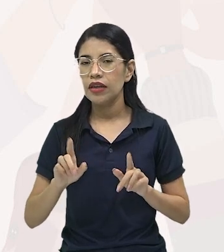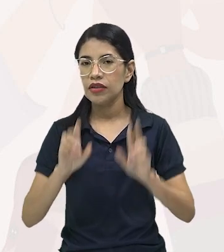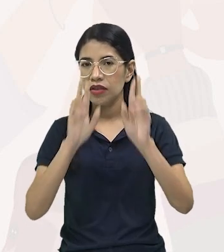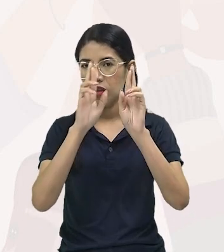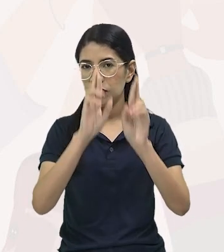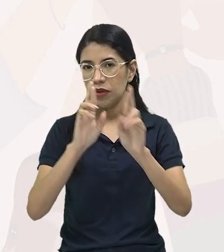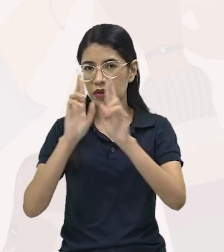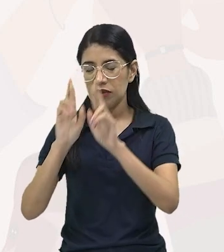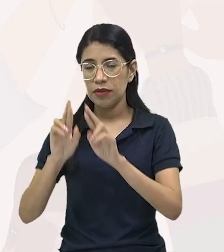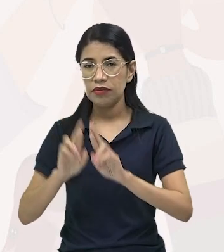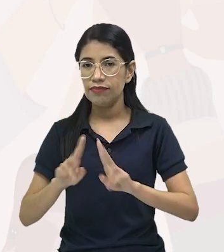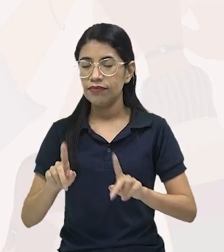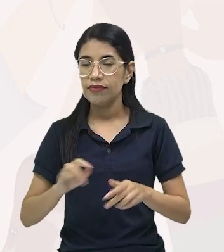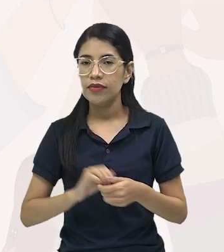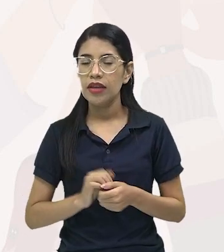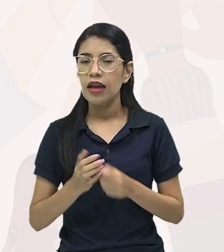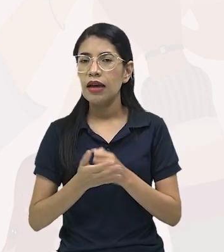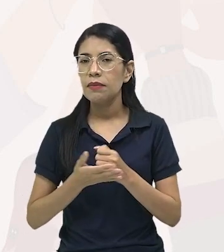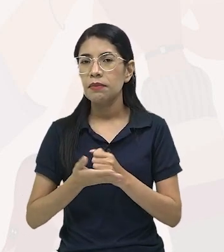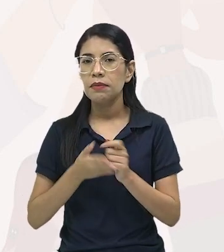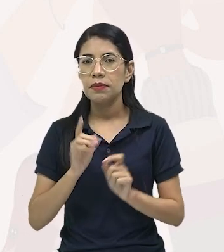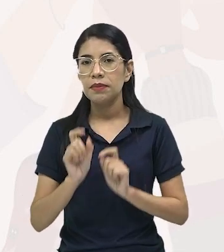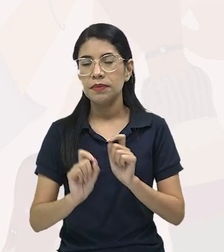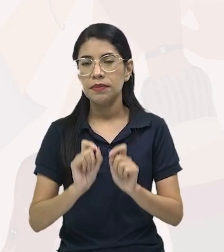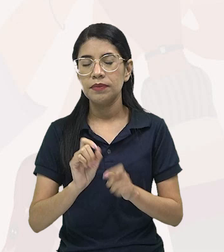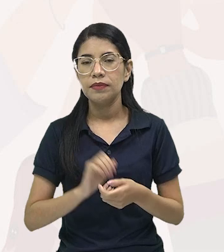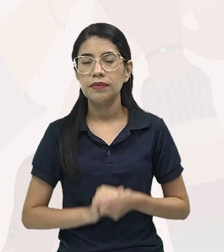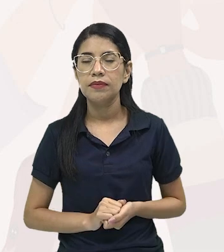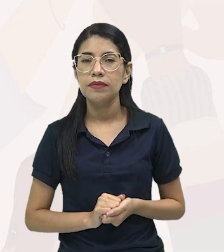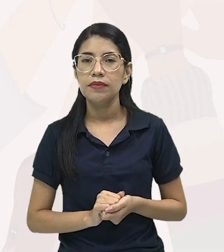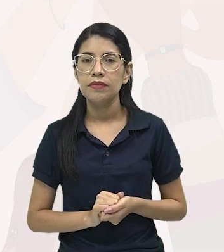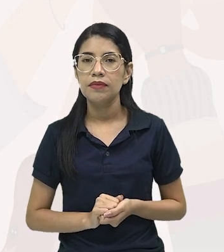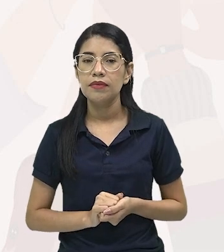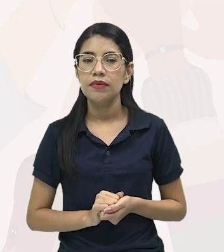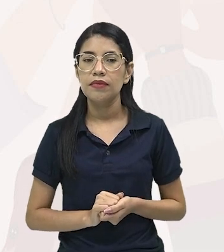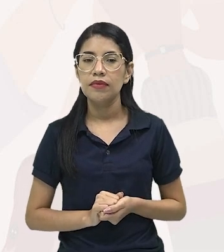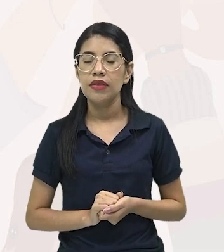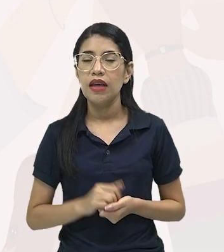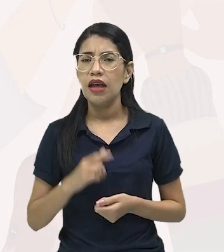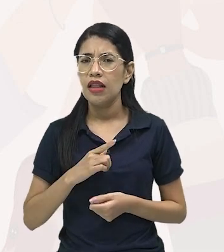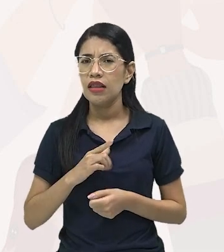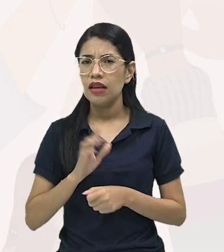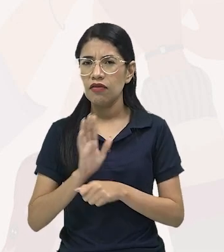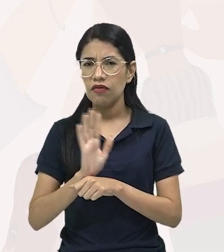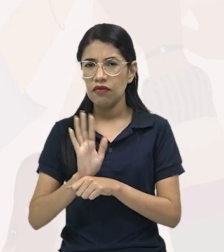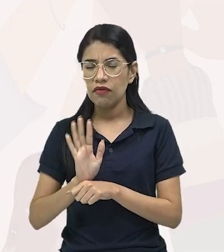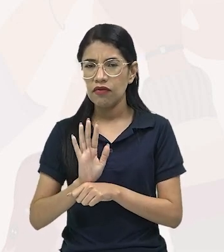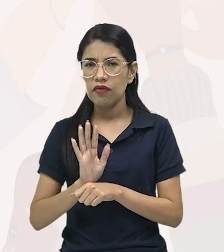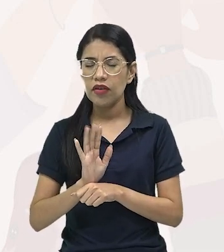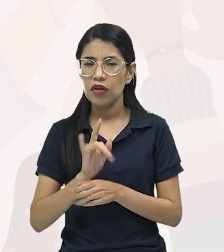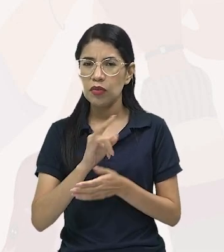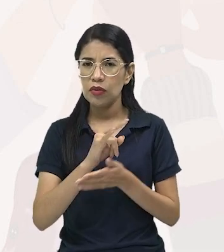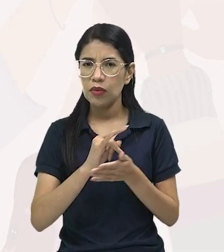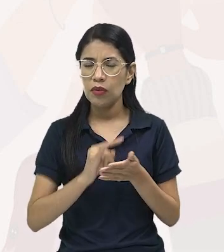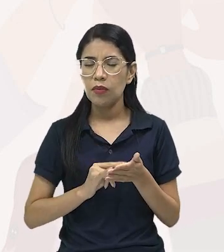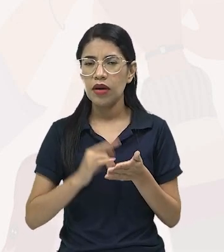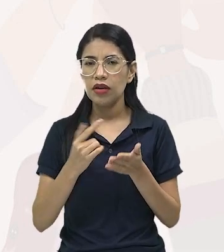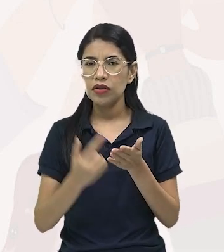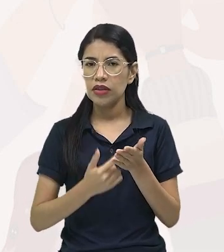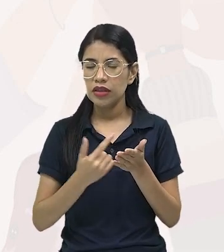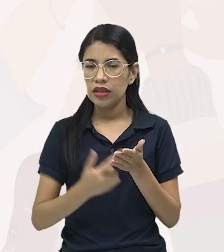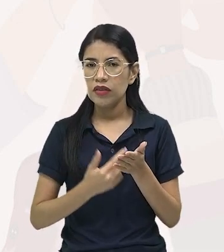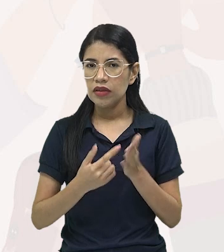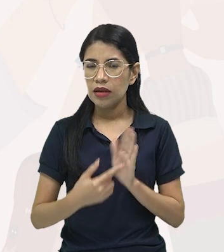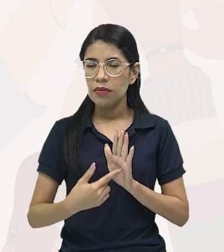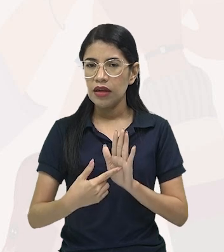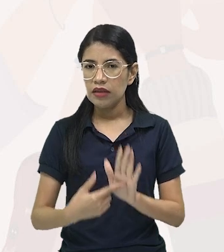dignidade? Que embasamento eu tenho para dizer isso? Há filmagens, documentários, livros que abordam esse